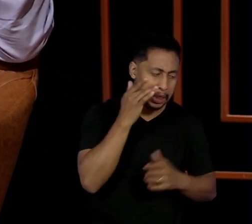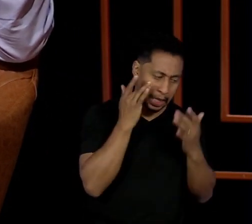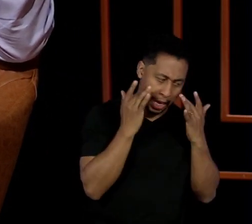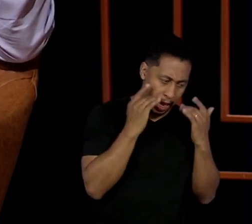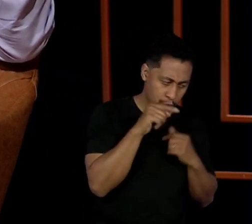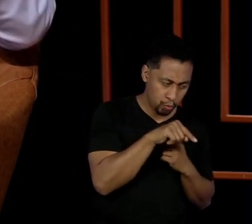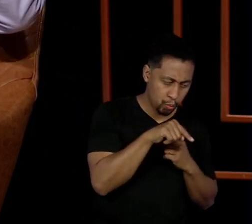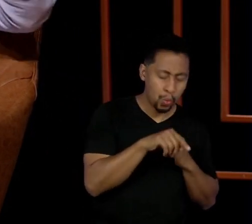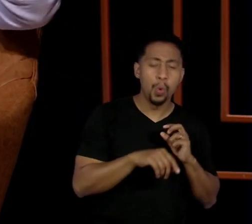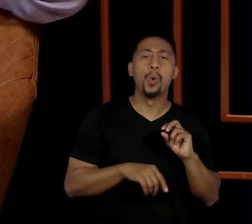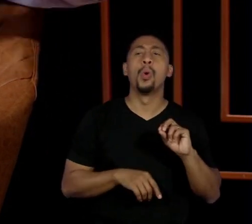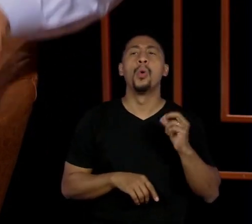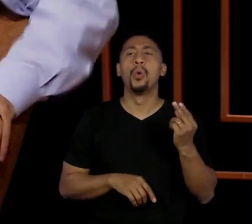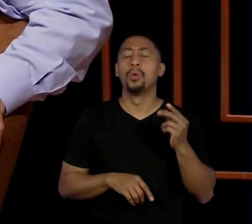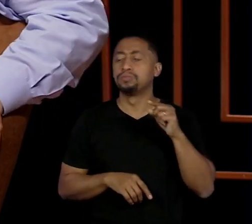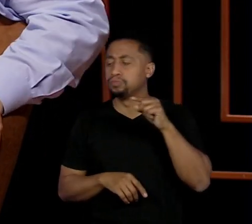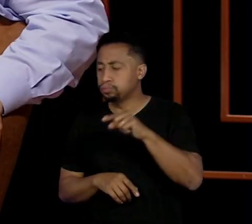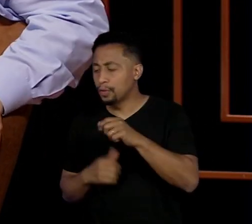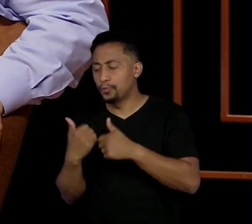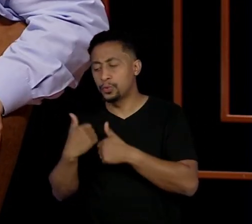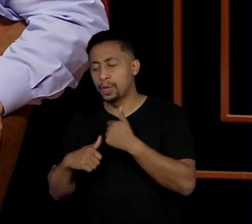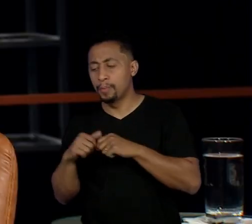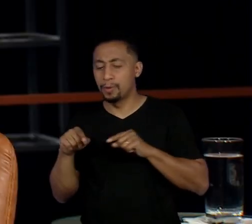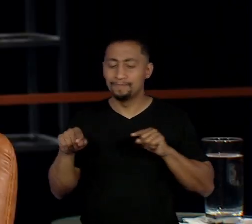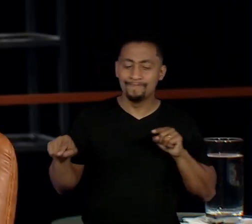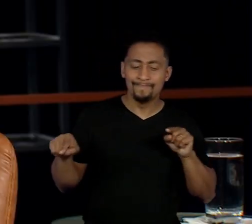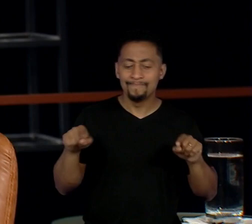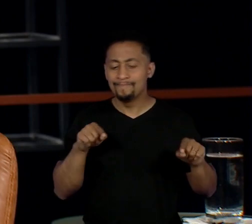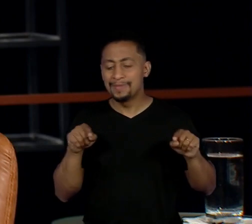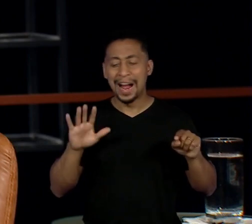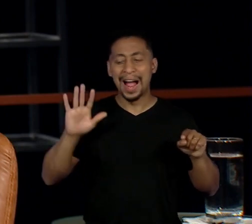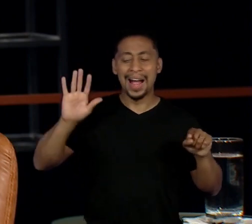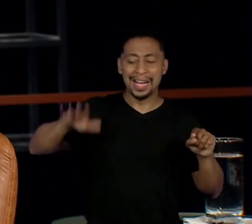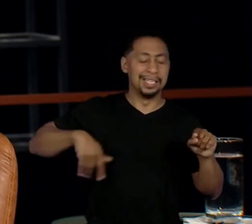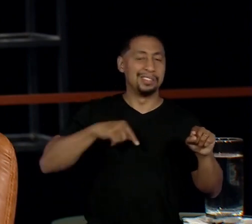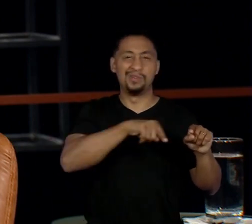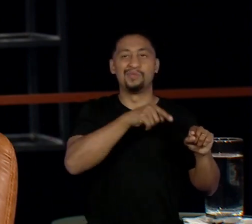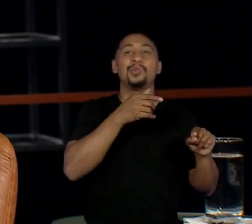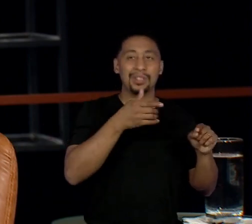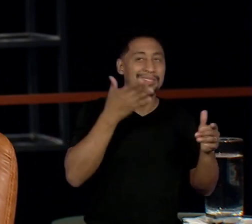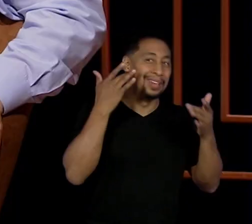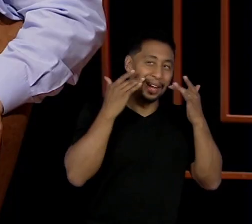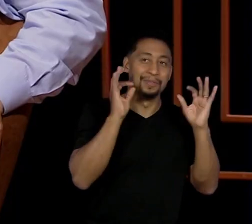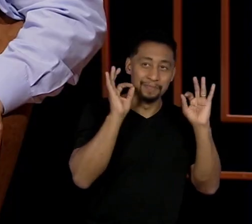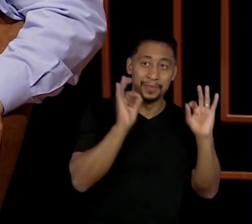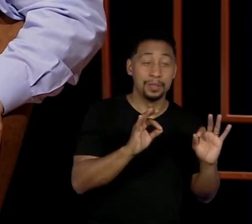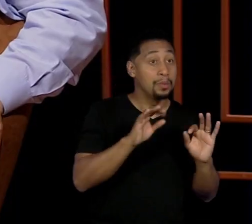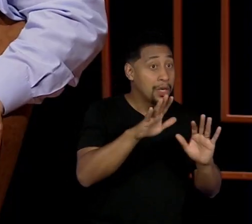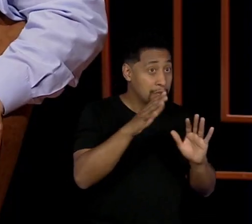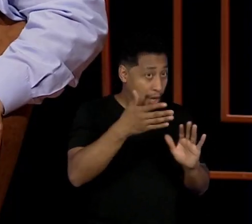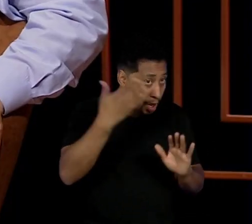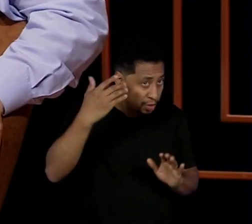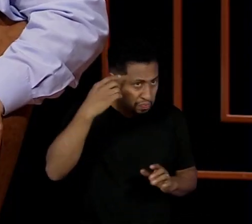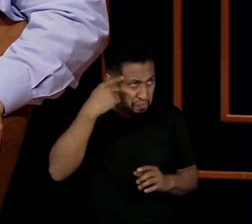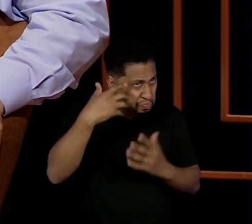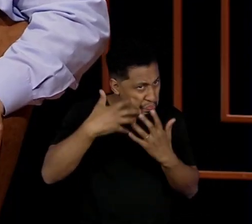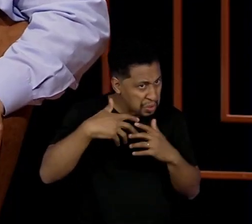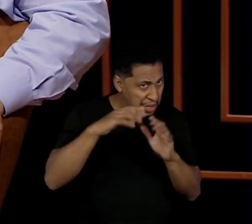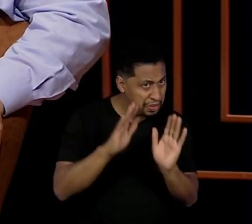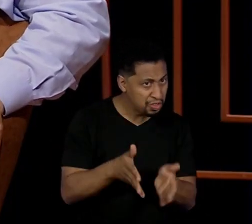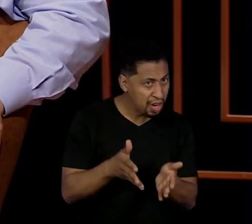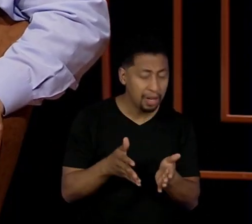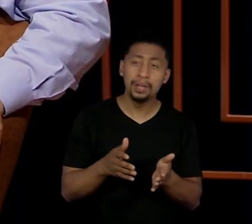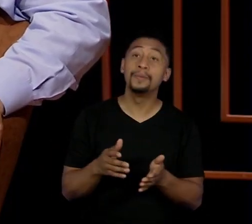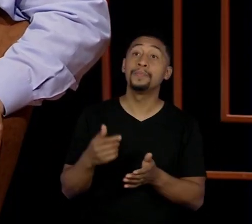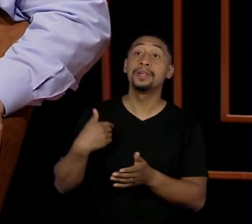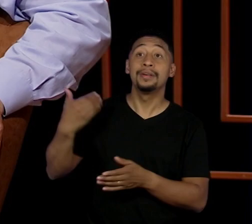futebol. Fui fazer teatro. Quer dizer, já estava na tua cabeça essa ideia Já, de eu teatro? fazia cursos. Eu fazia um curso que